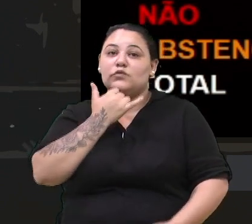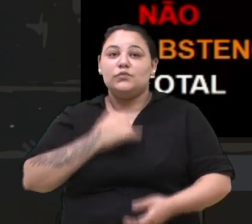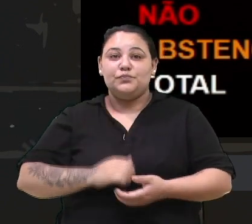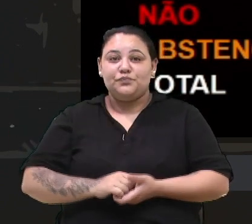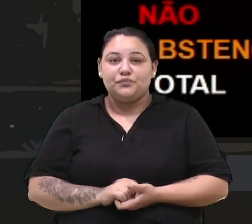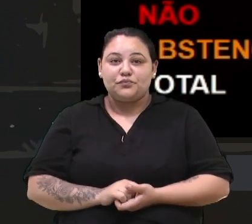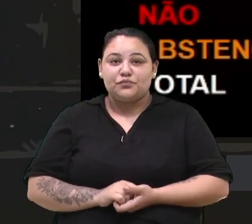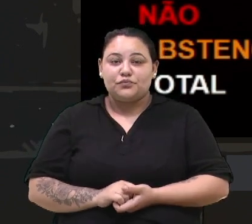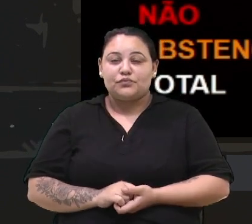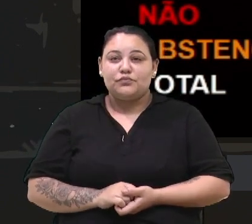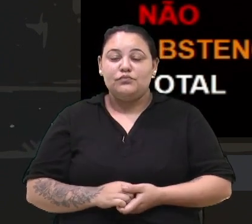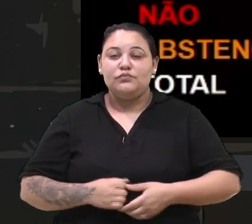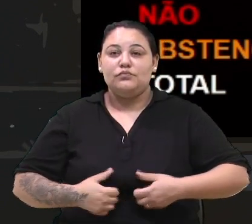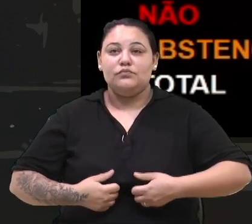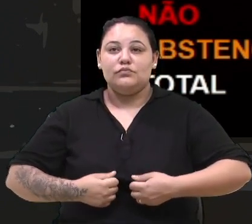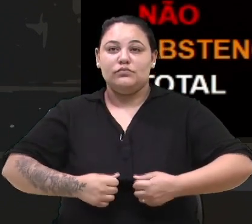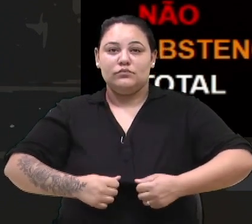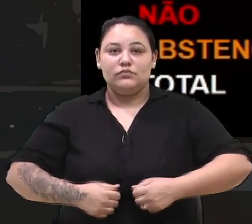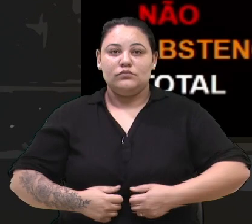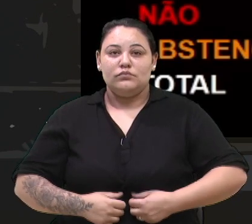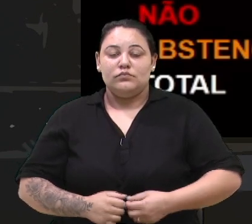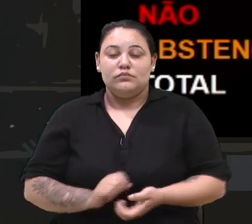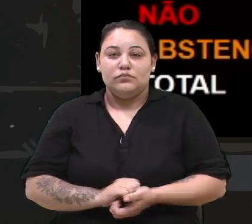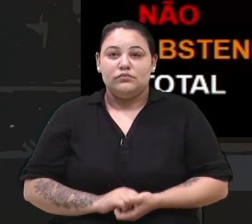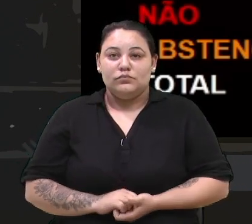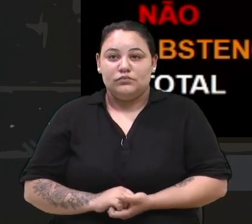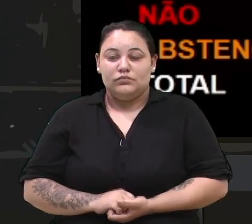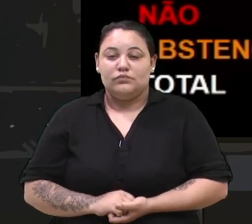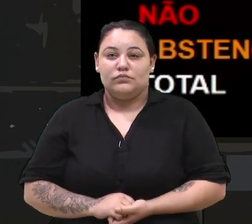sim. Belocino vota sim.